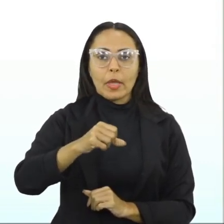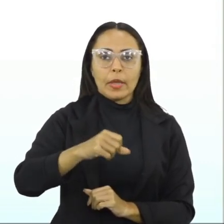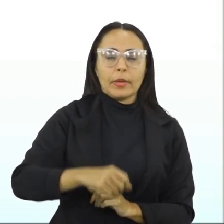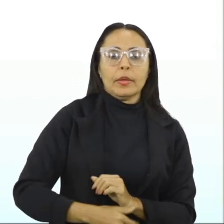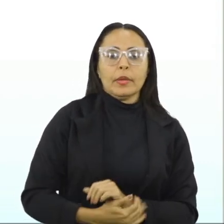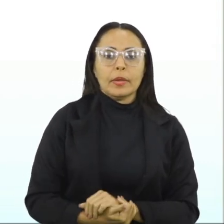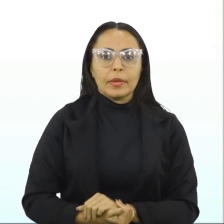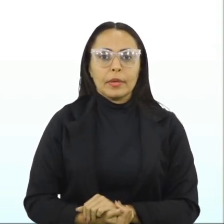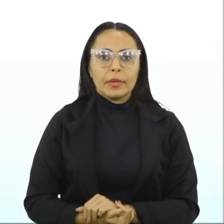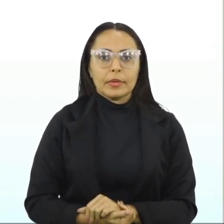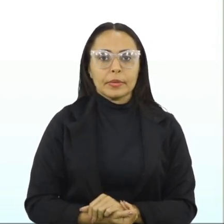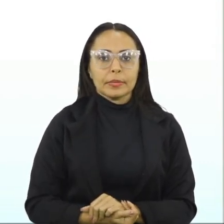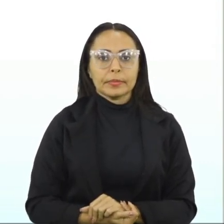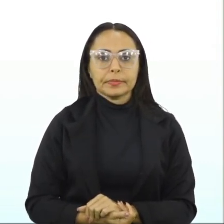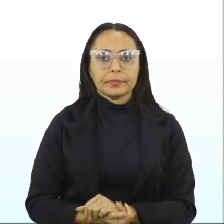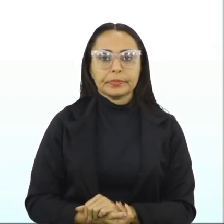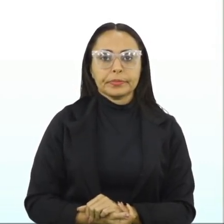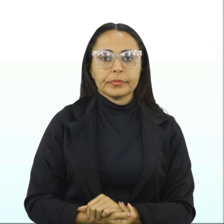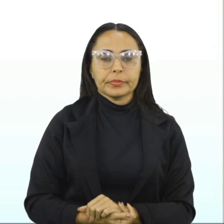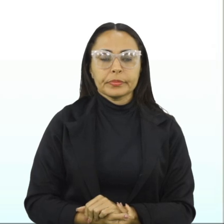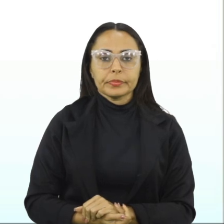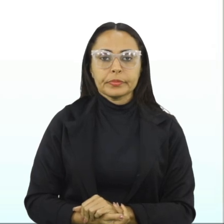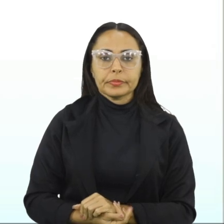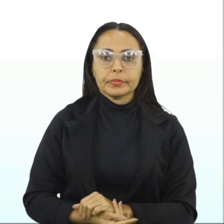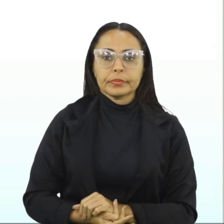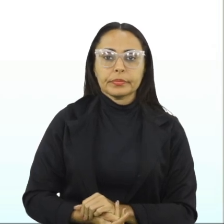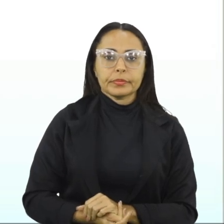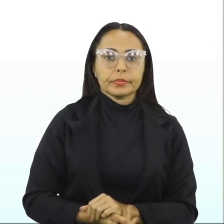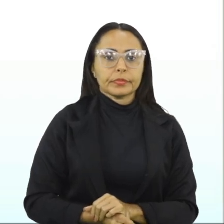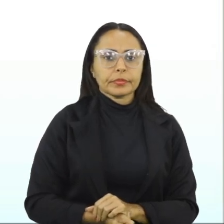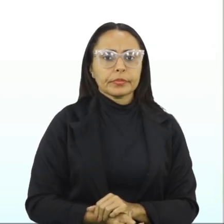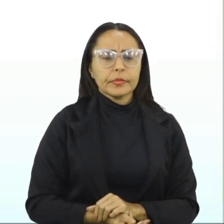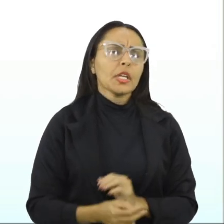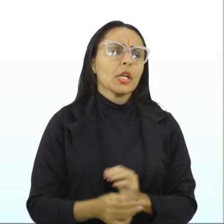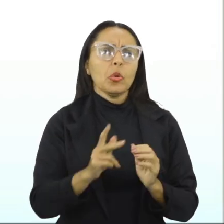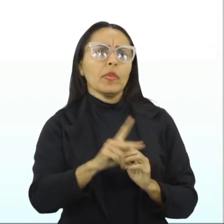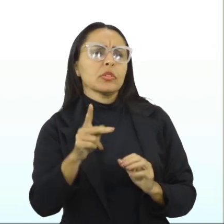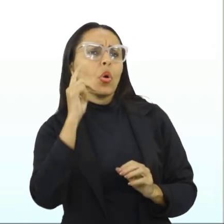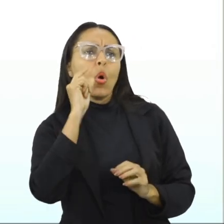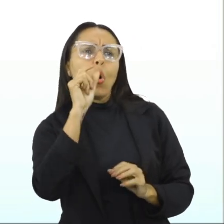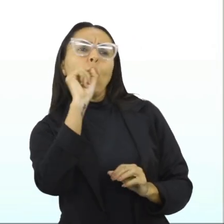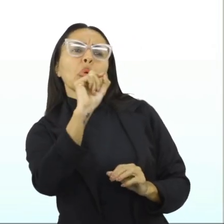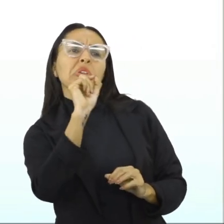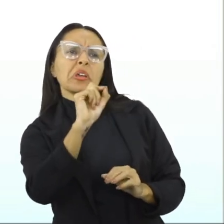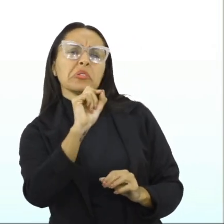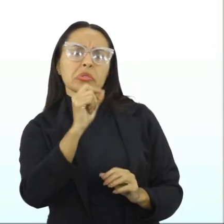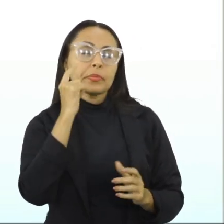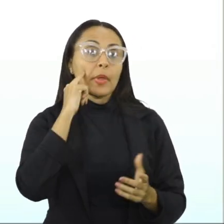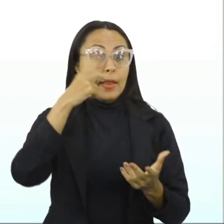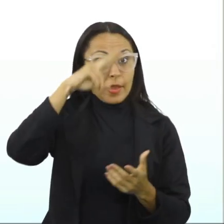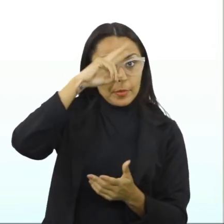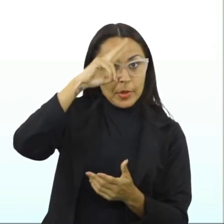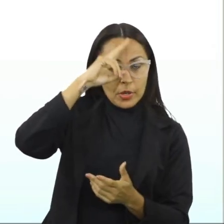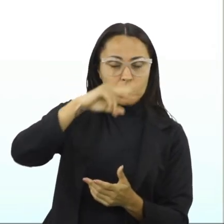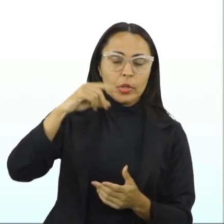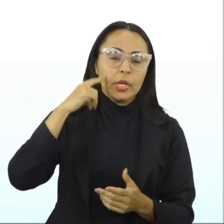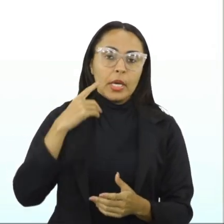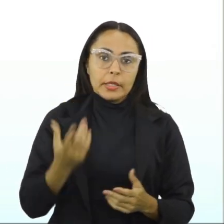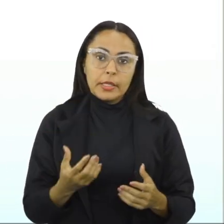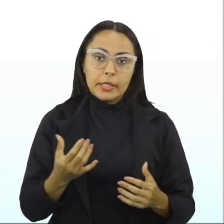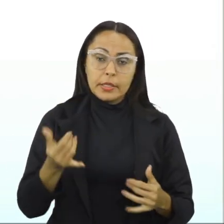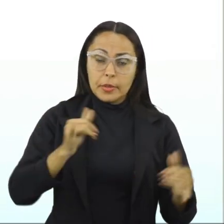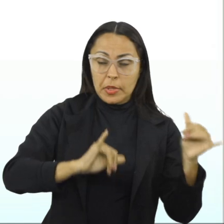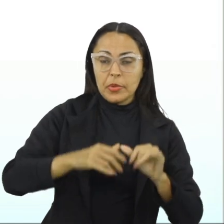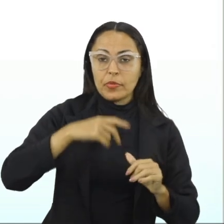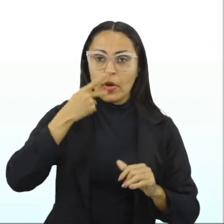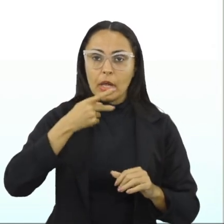classificação são dos compostos inorgânicos. Andrei, e o que é um composto inorgânico? Lembre que, quimicamente falando,